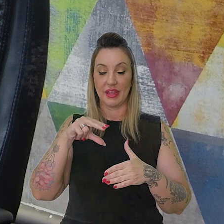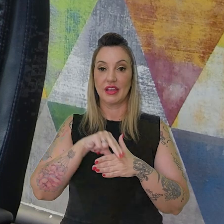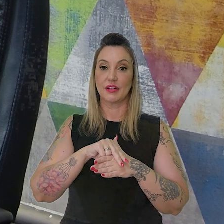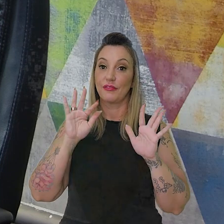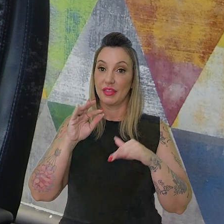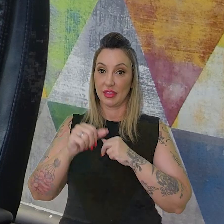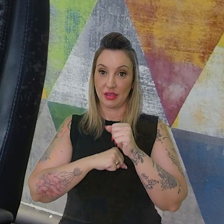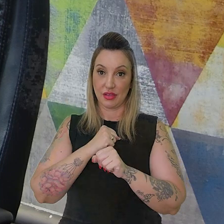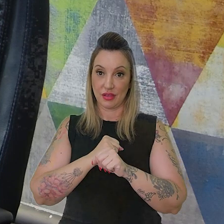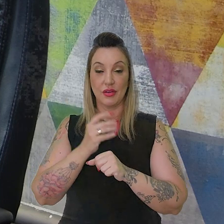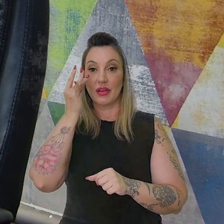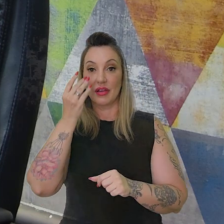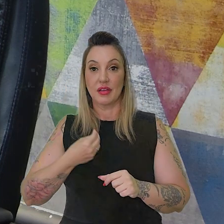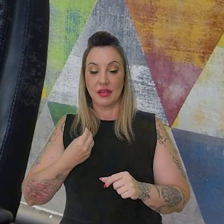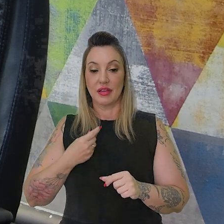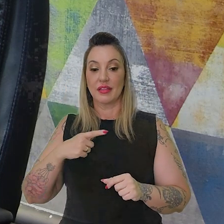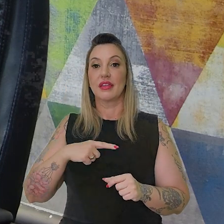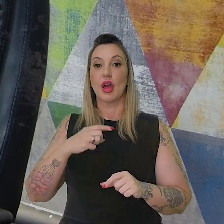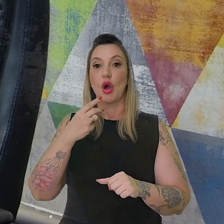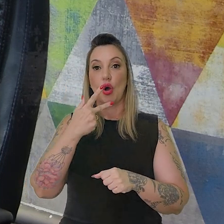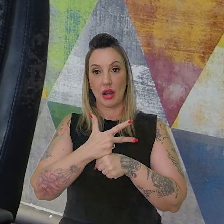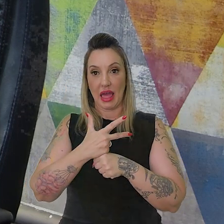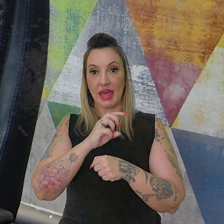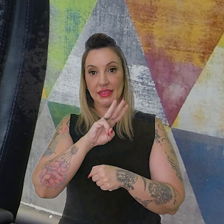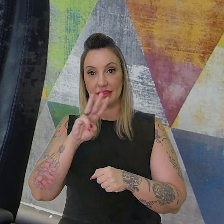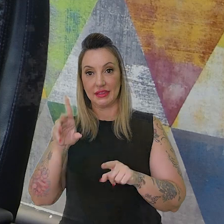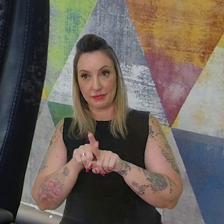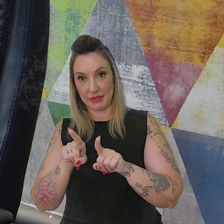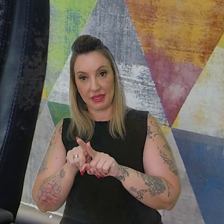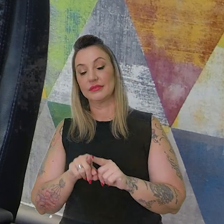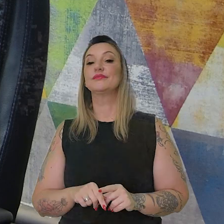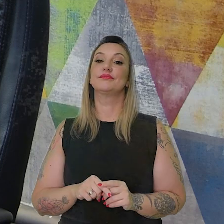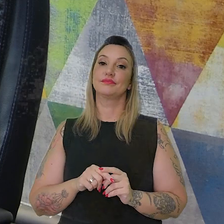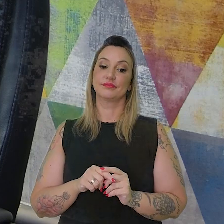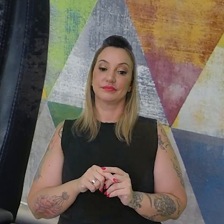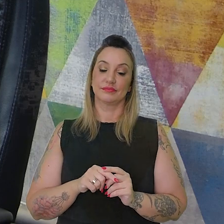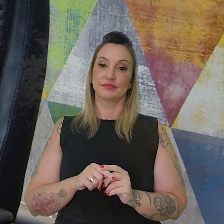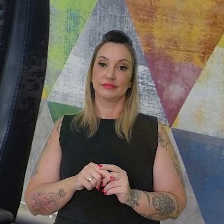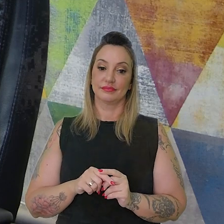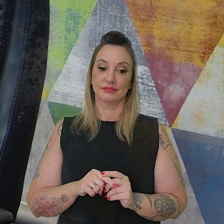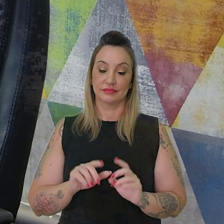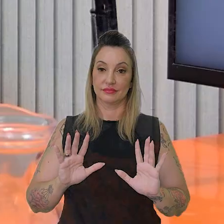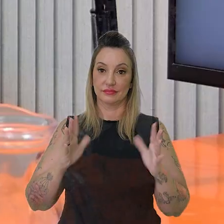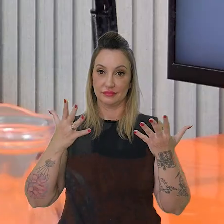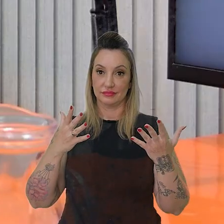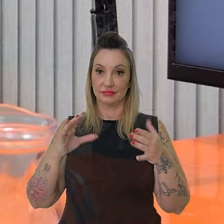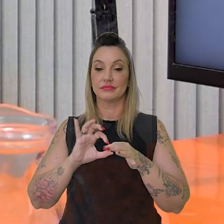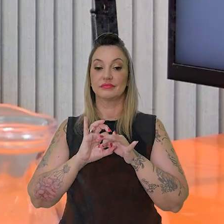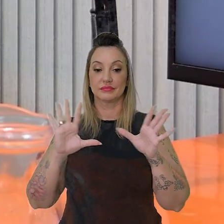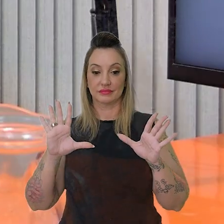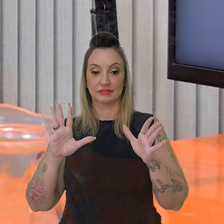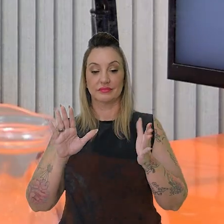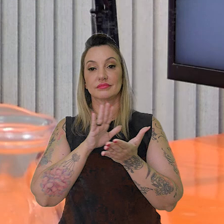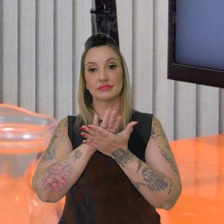agenda pro final do ano presencial e vai ter um online também né a na lém de page Onde tá o evento hoje a gente já vai